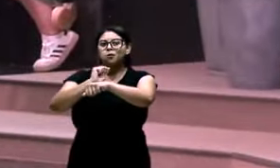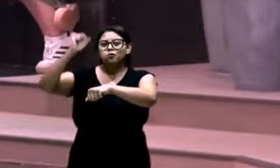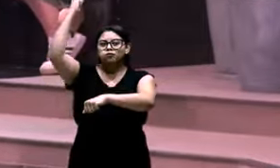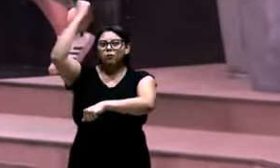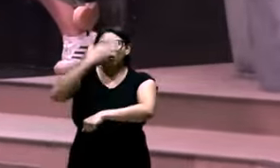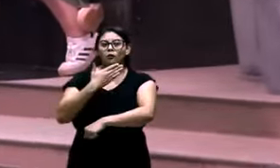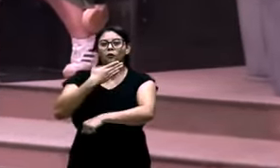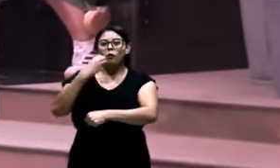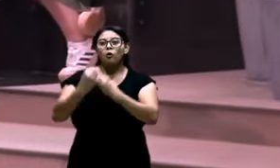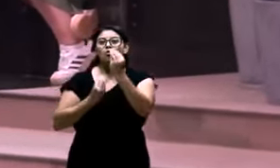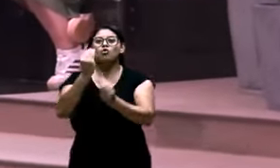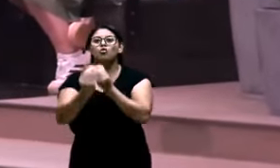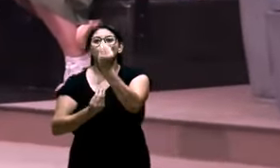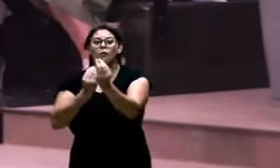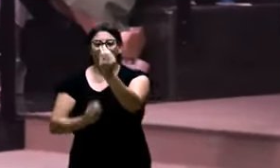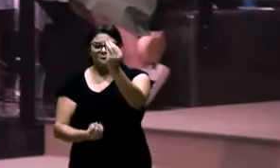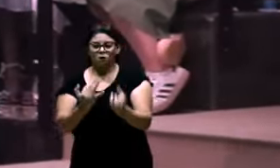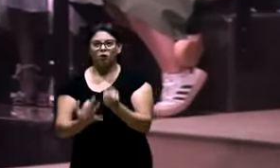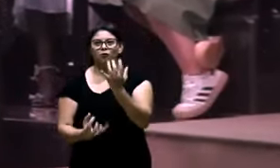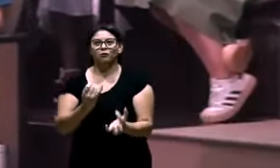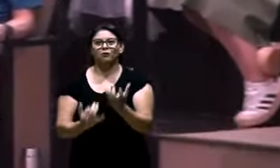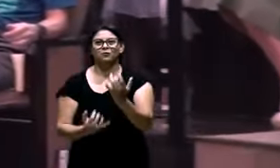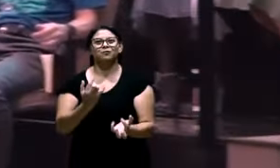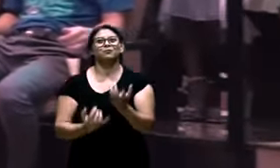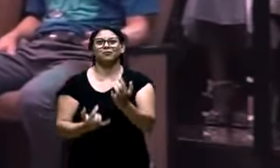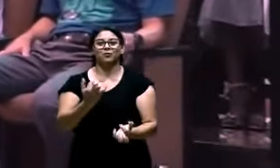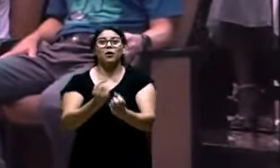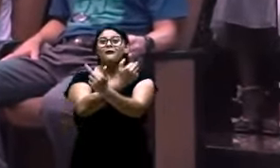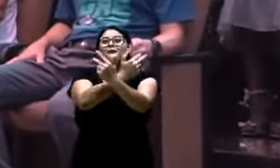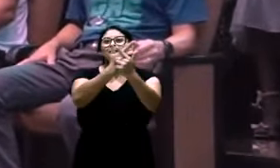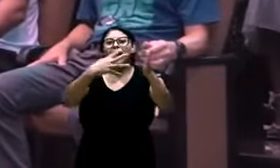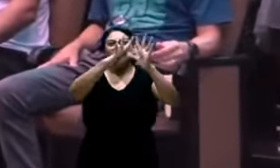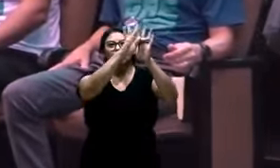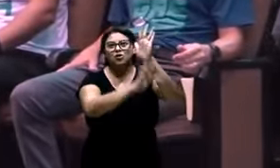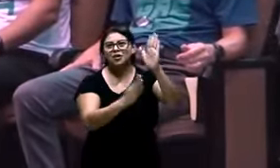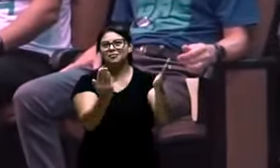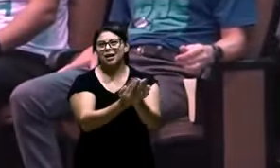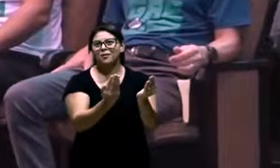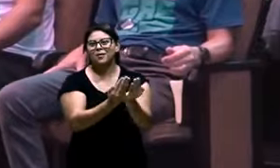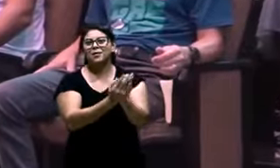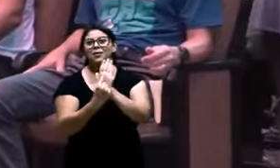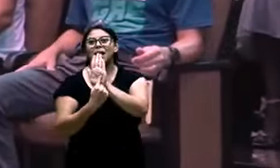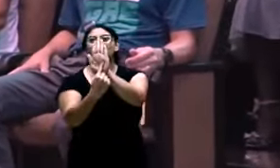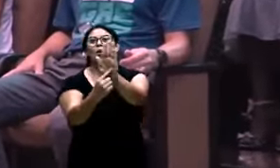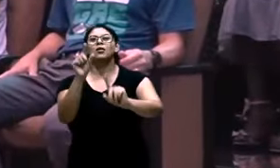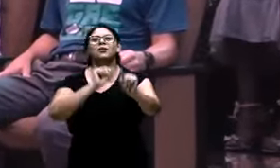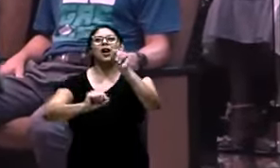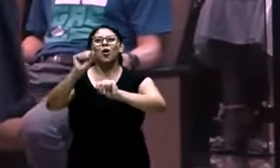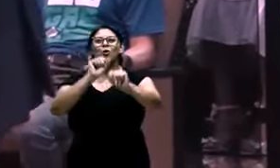fogo. Êxodo capítulo de número 13: a coluna que conduzia era a coluna de